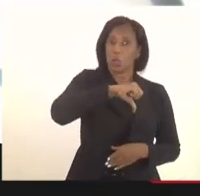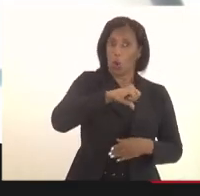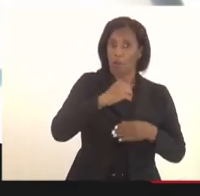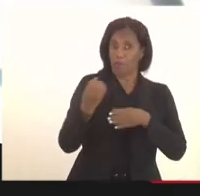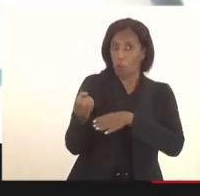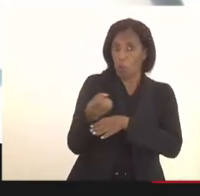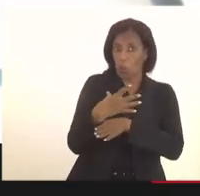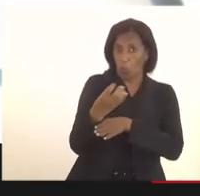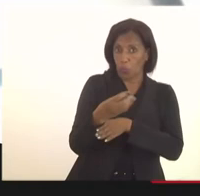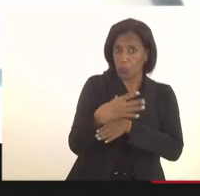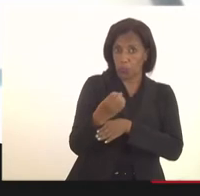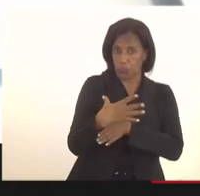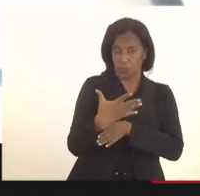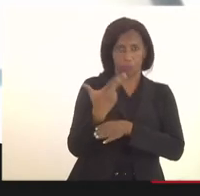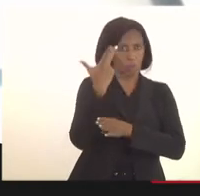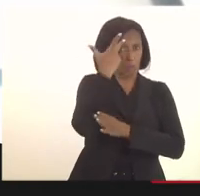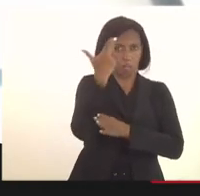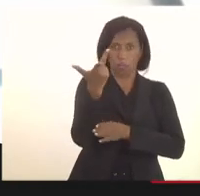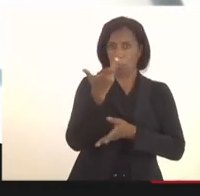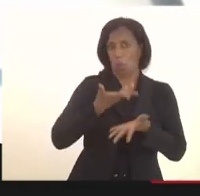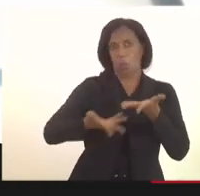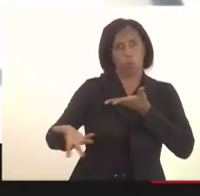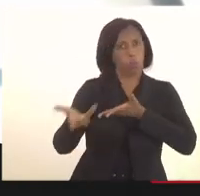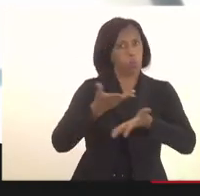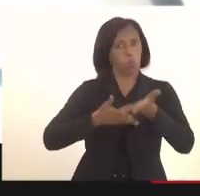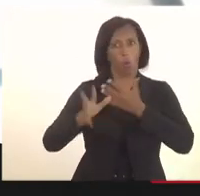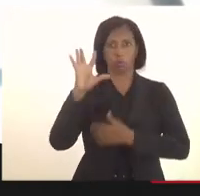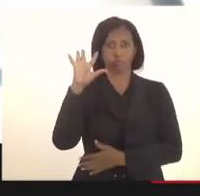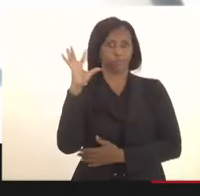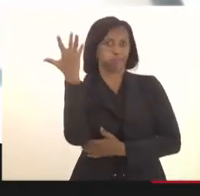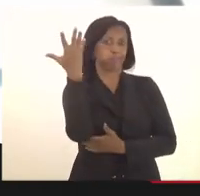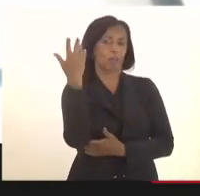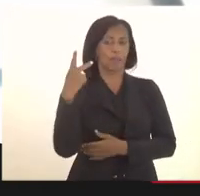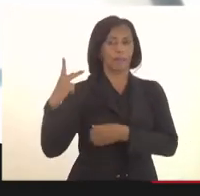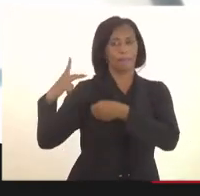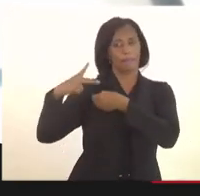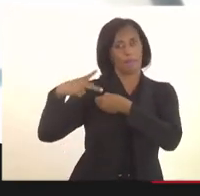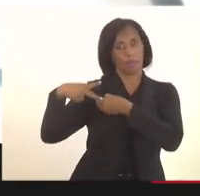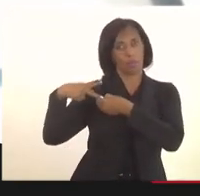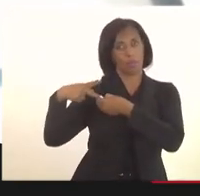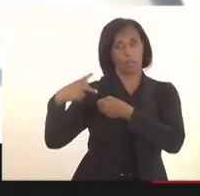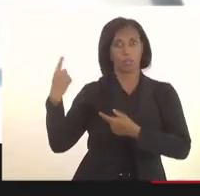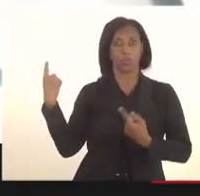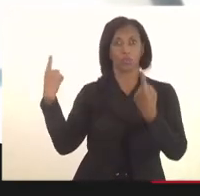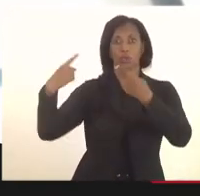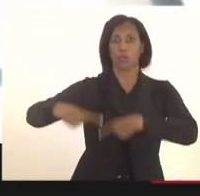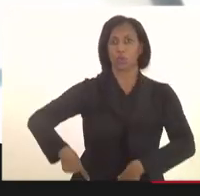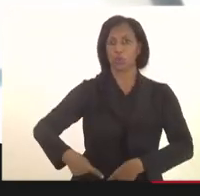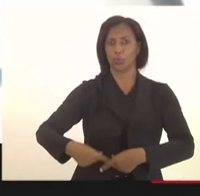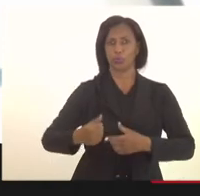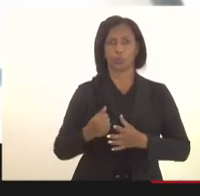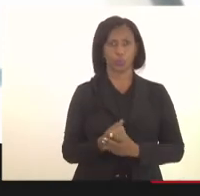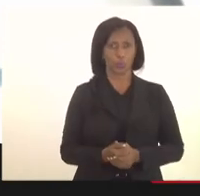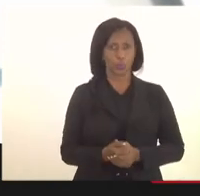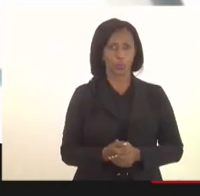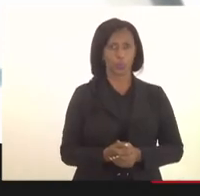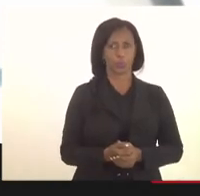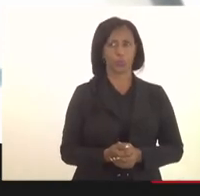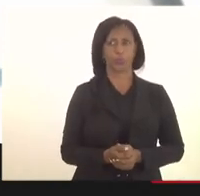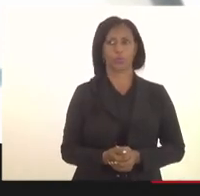Petronas, naturalmente, não participou da decisão da Petrobras em relação à disputa em si. Tá? No contexto